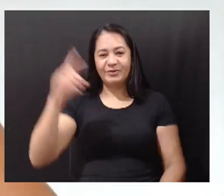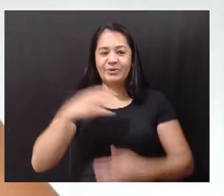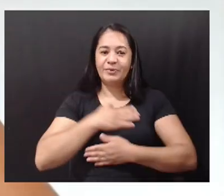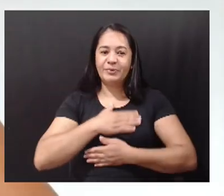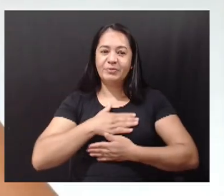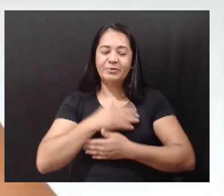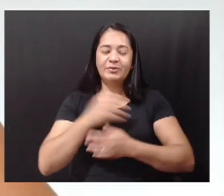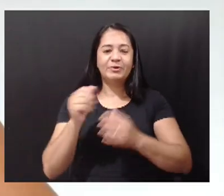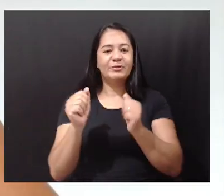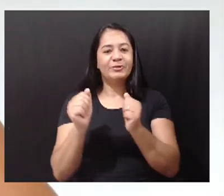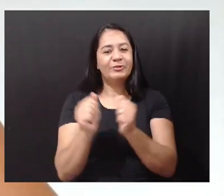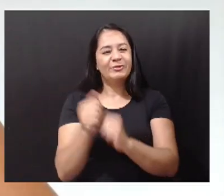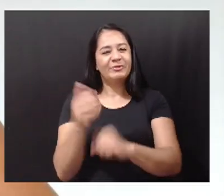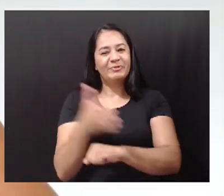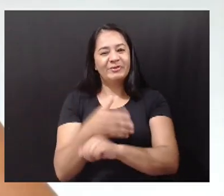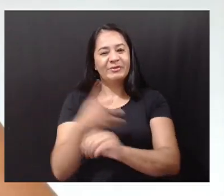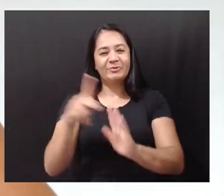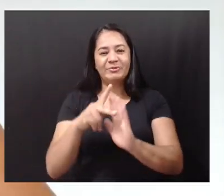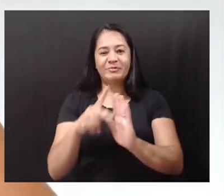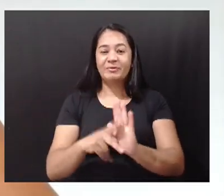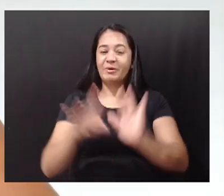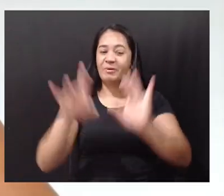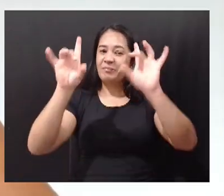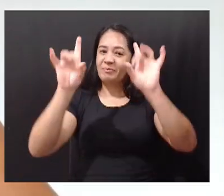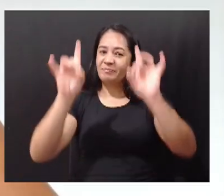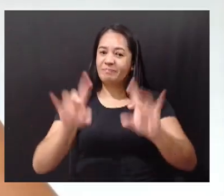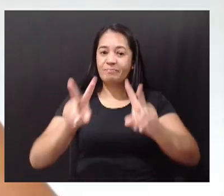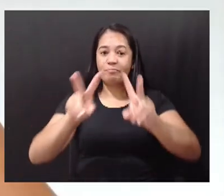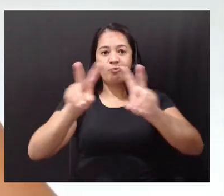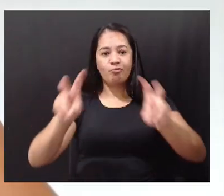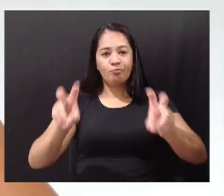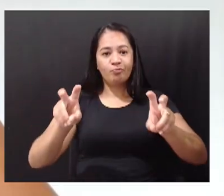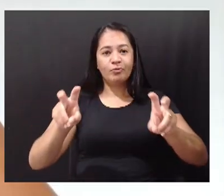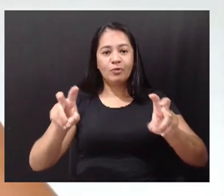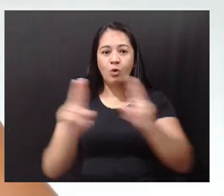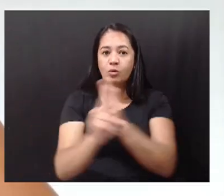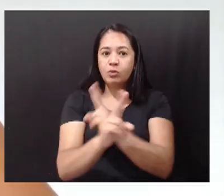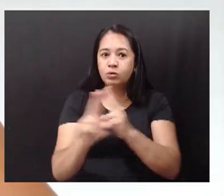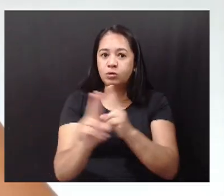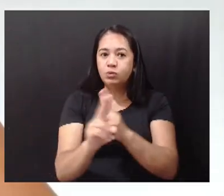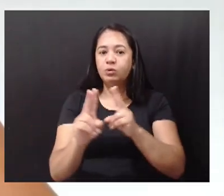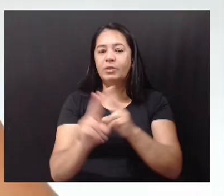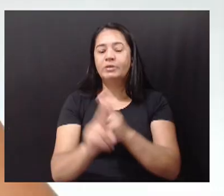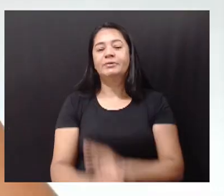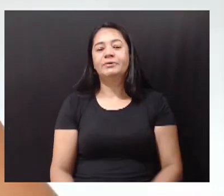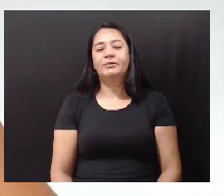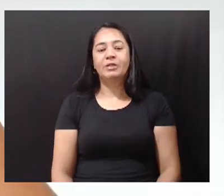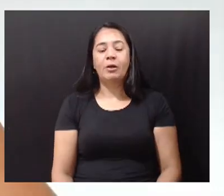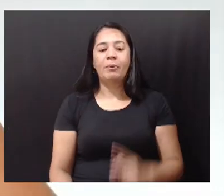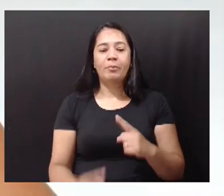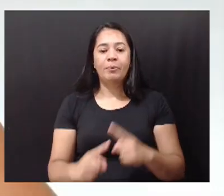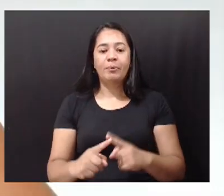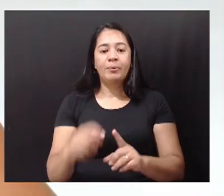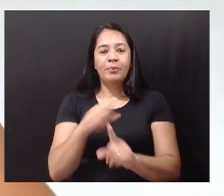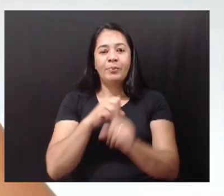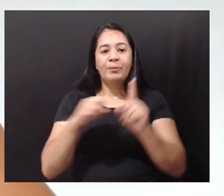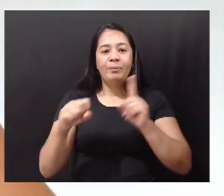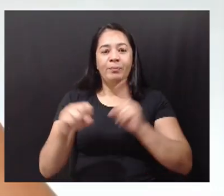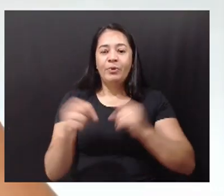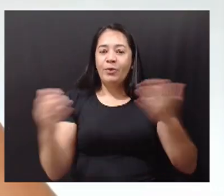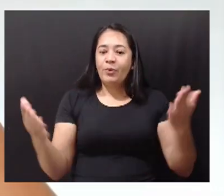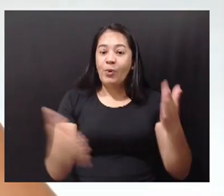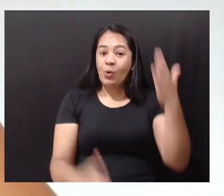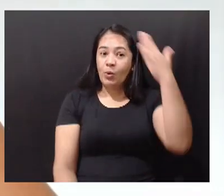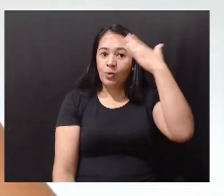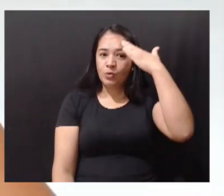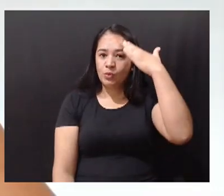desse programa tão especial, esse tema tão emergente, né, na sociedade de hoje, e saber que a psiquiatria e